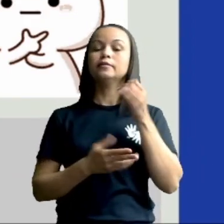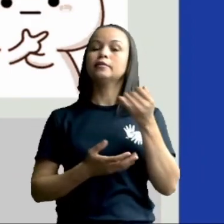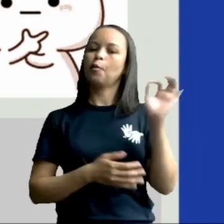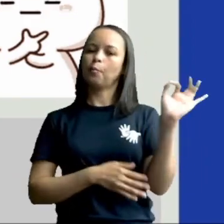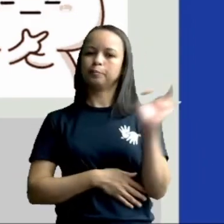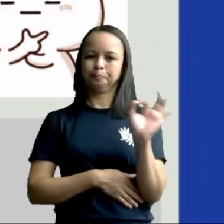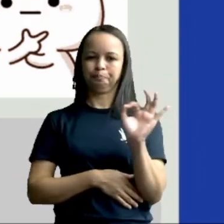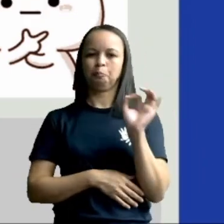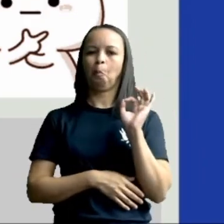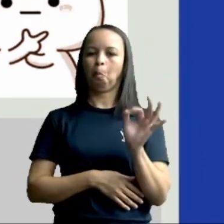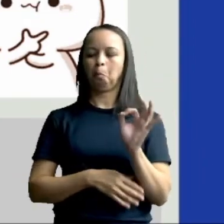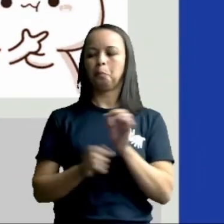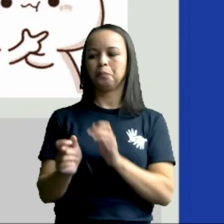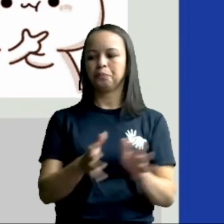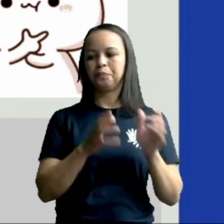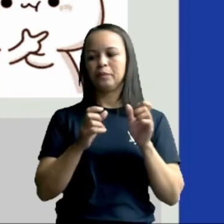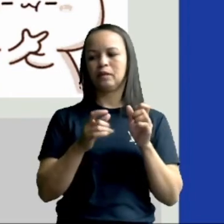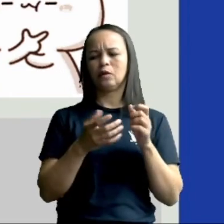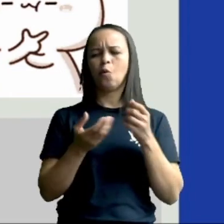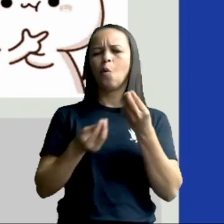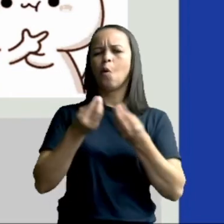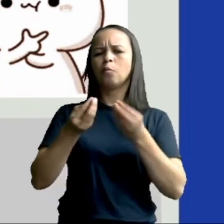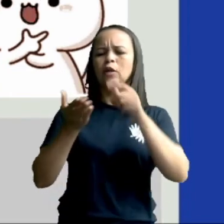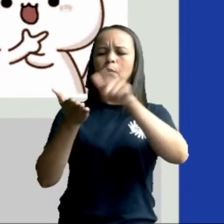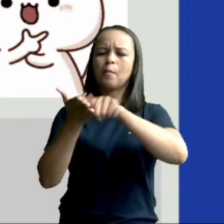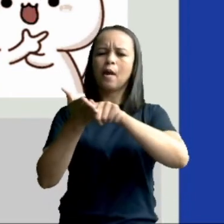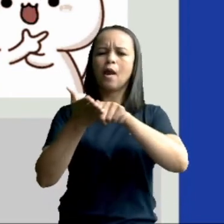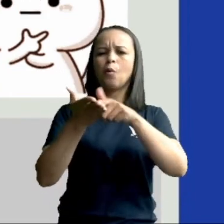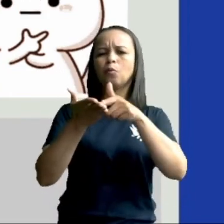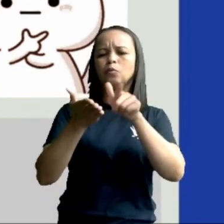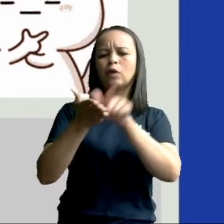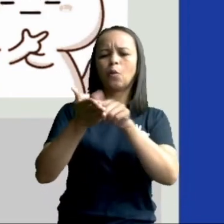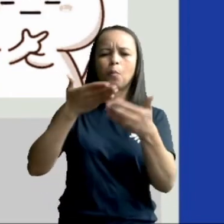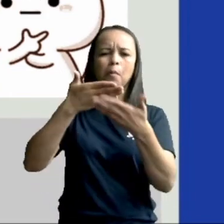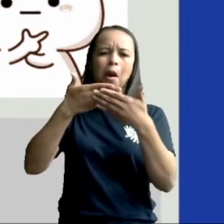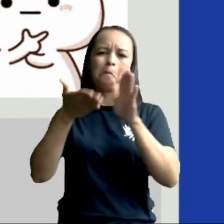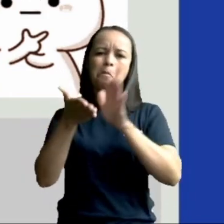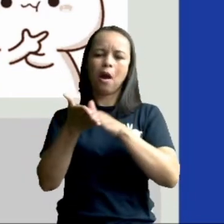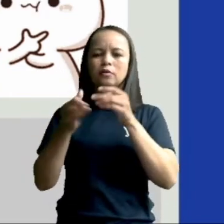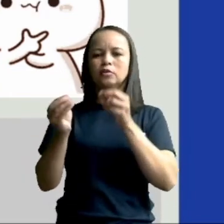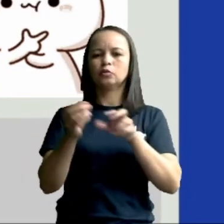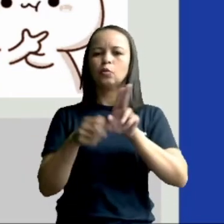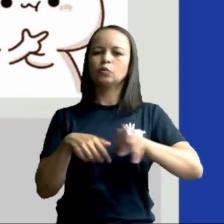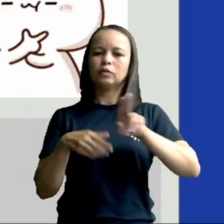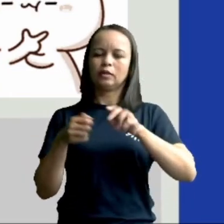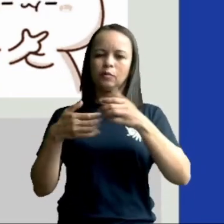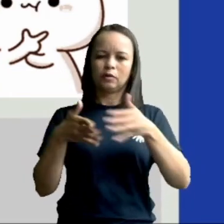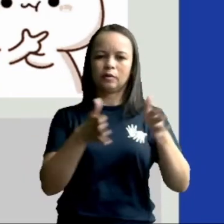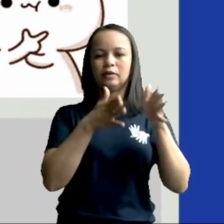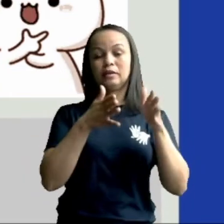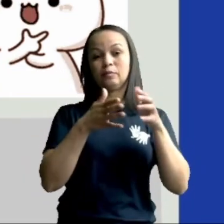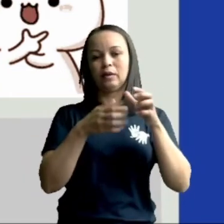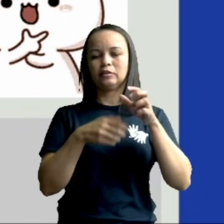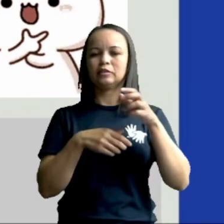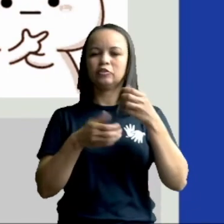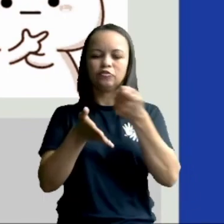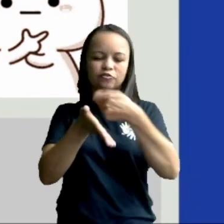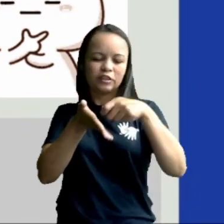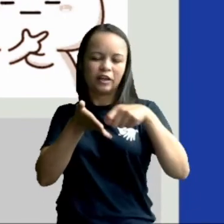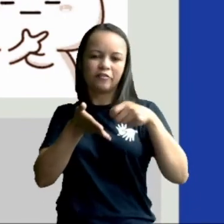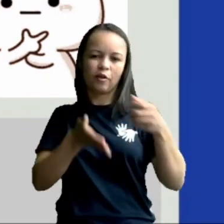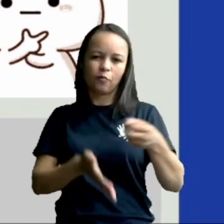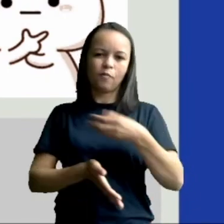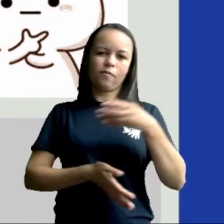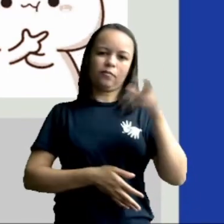E ações simples, como usar os dois lados de uma folha de papel, podem evitar muito desperdício. Esse pode ser o ponto de partida para se escrever uma nova história, com